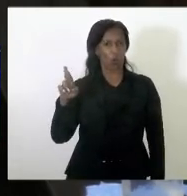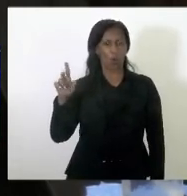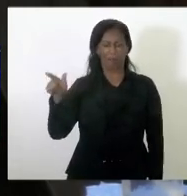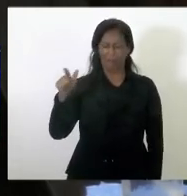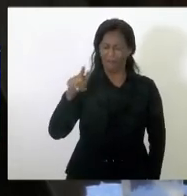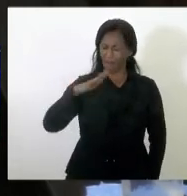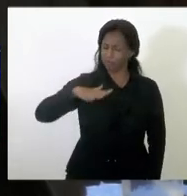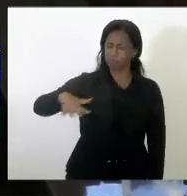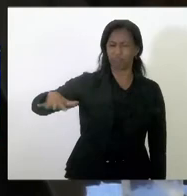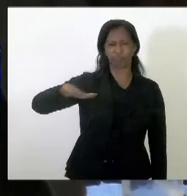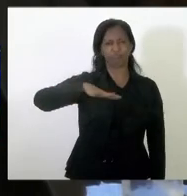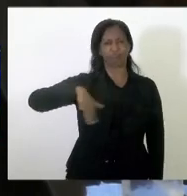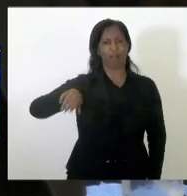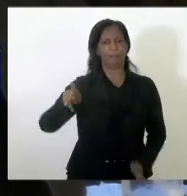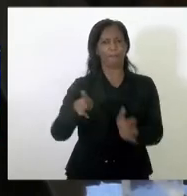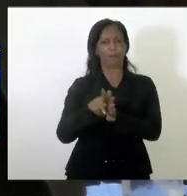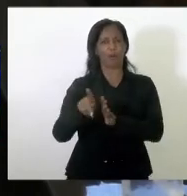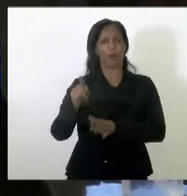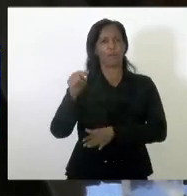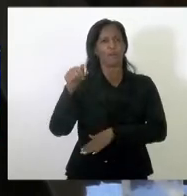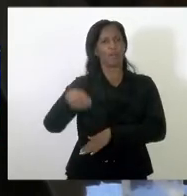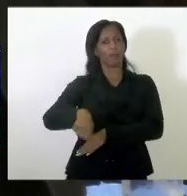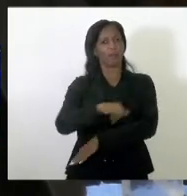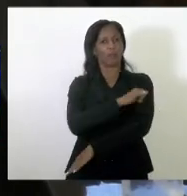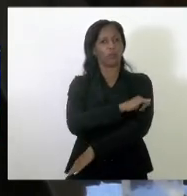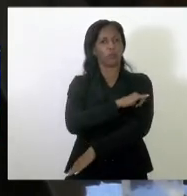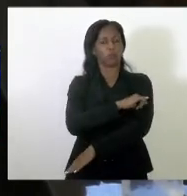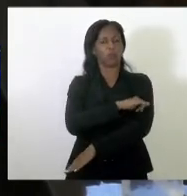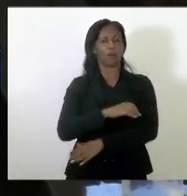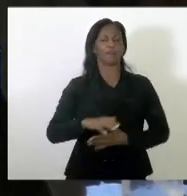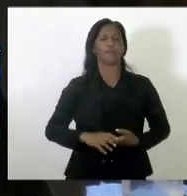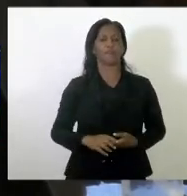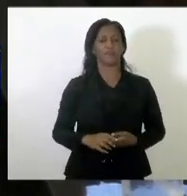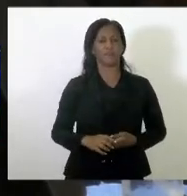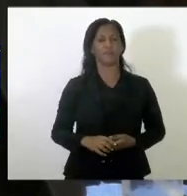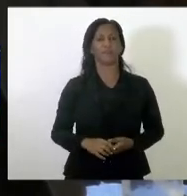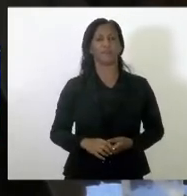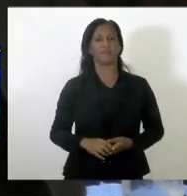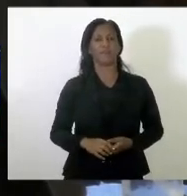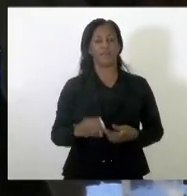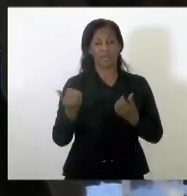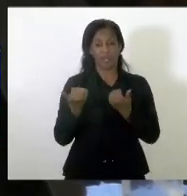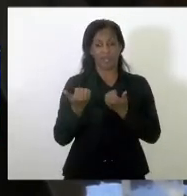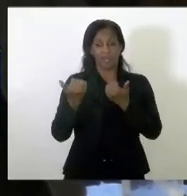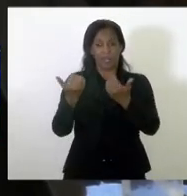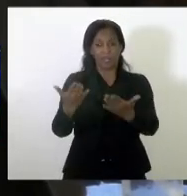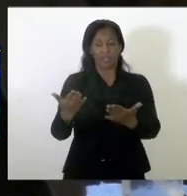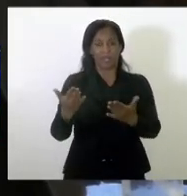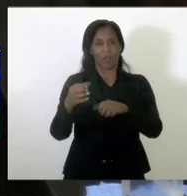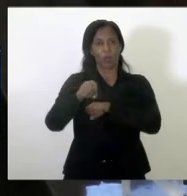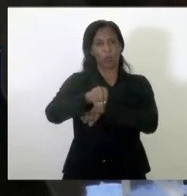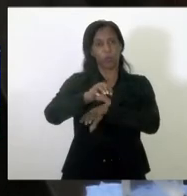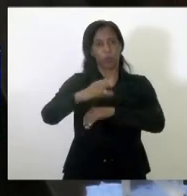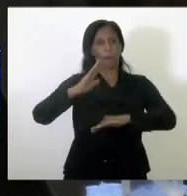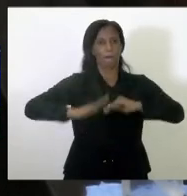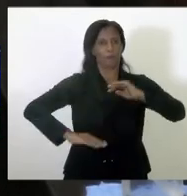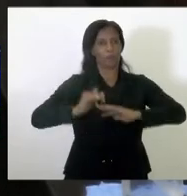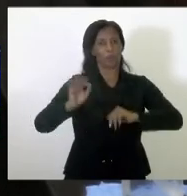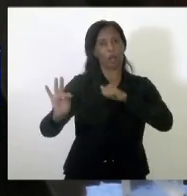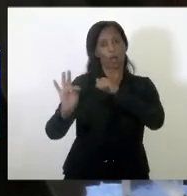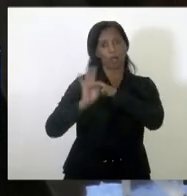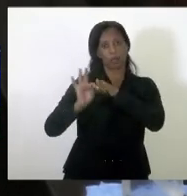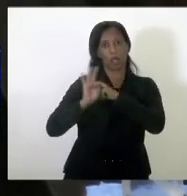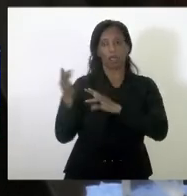multicamp aqui no Rio de Janeiro, presente em vários municípios além da capital, e que oferece educação profissional em nível técnico, em